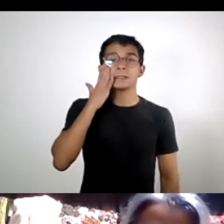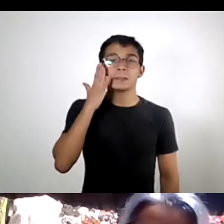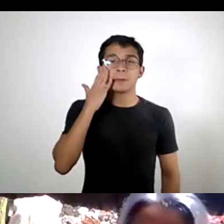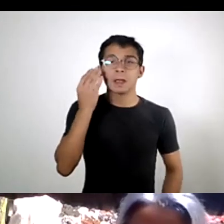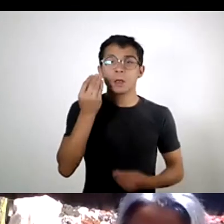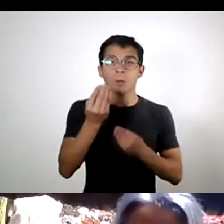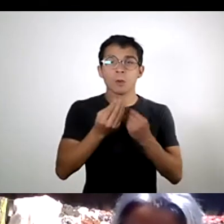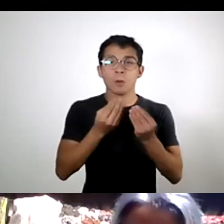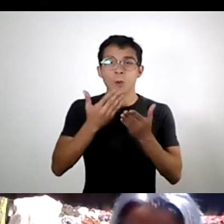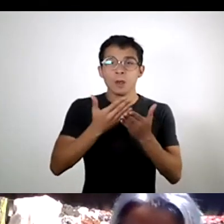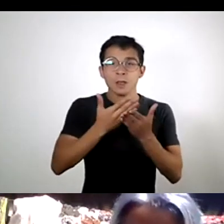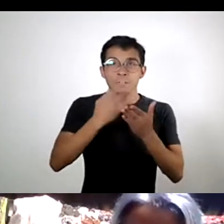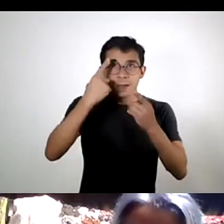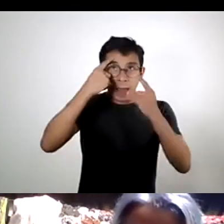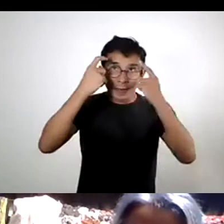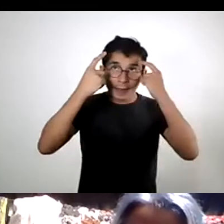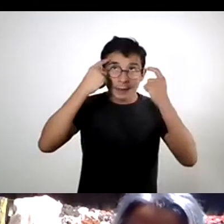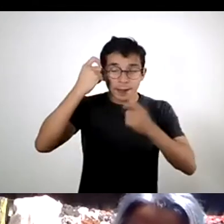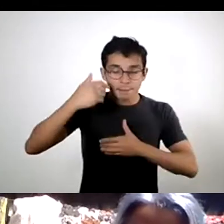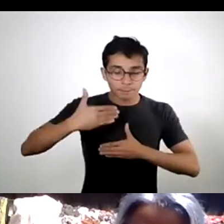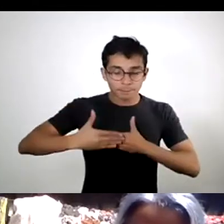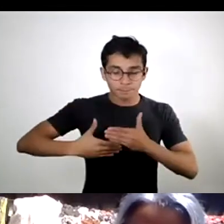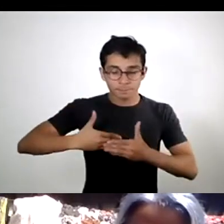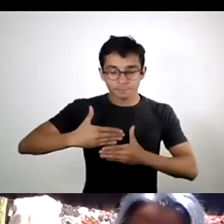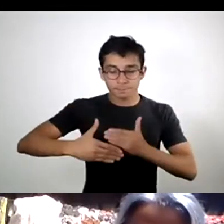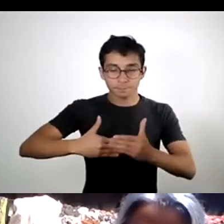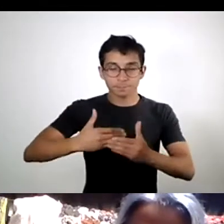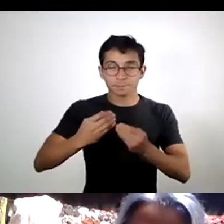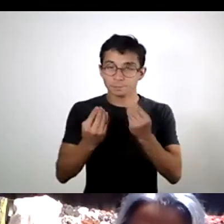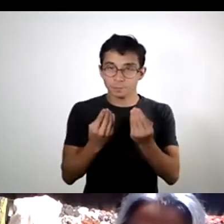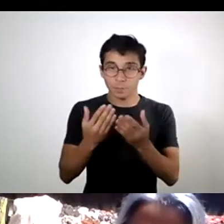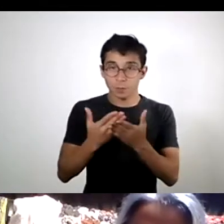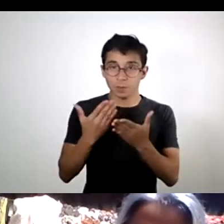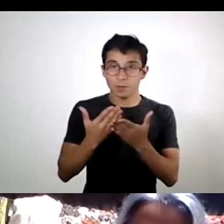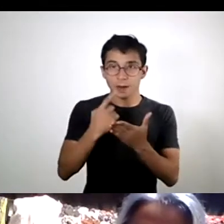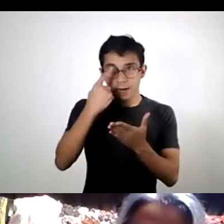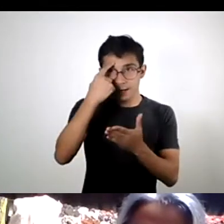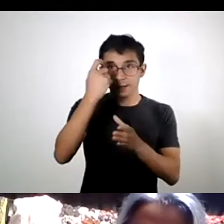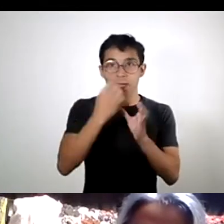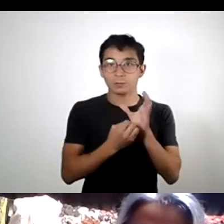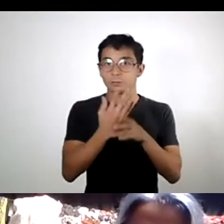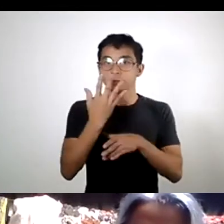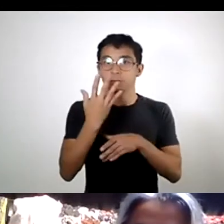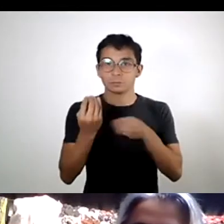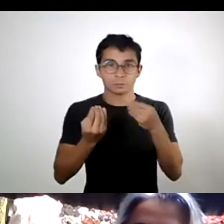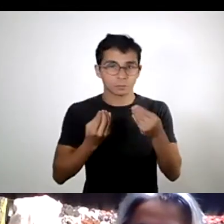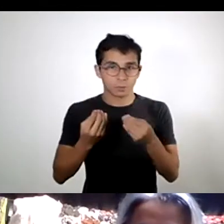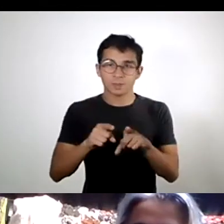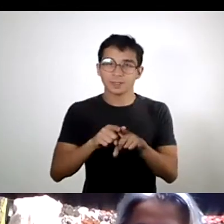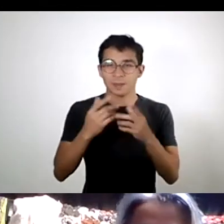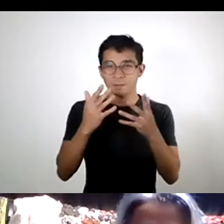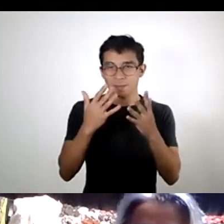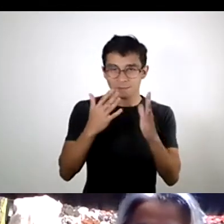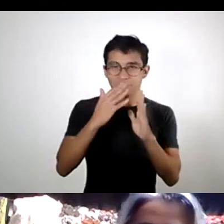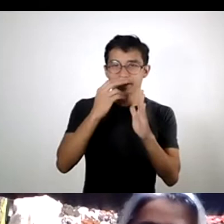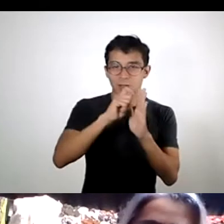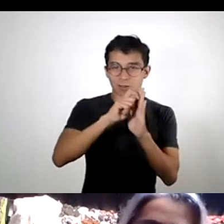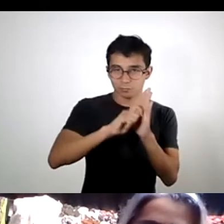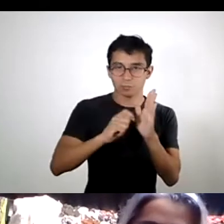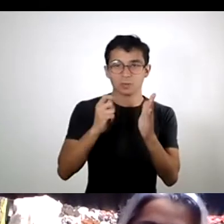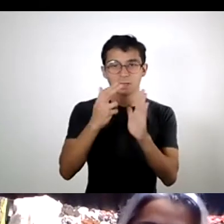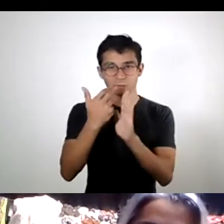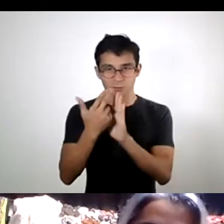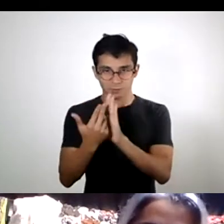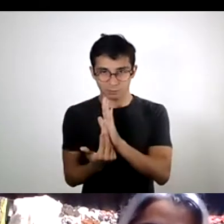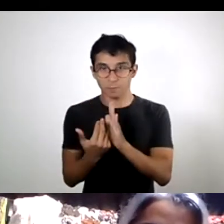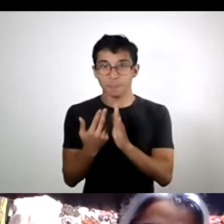criativo, de onde surgiu a ideia de fazer o livro, e também está dando os parabéns aos autores e ilustradores, e dizendo que é a coisa